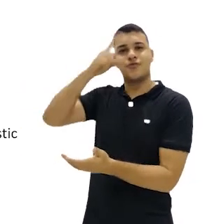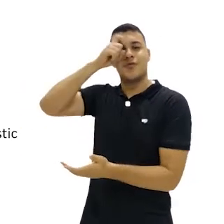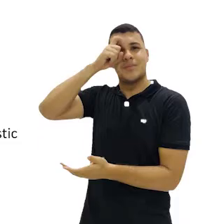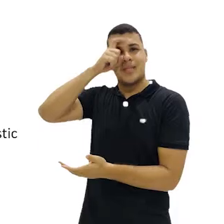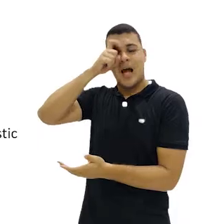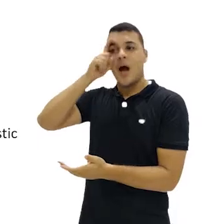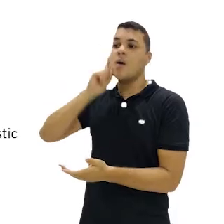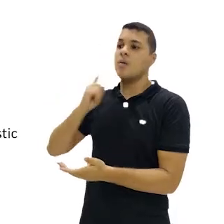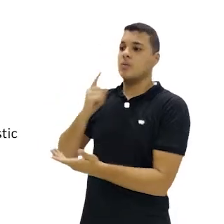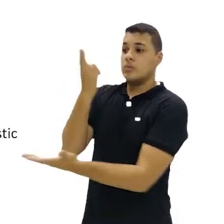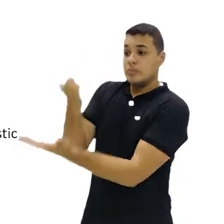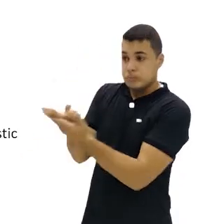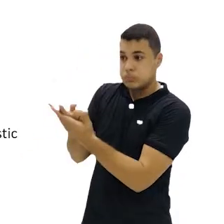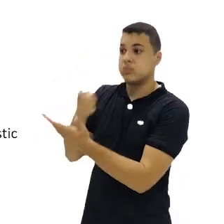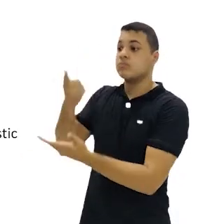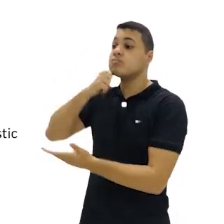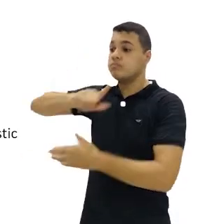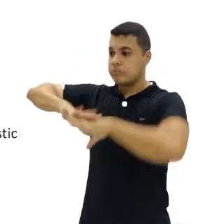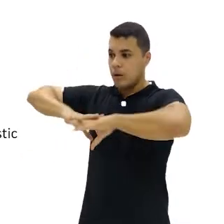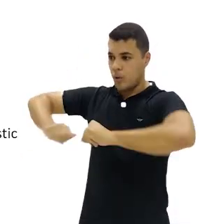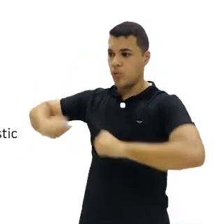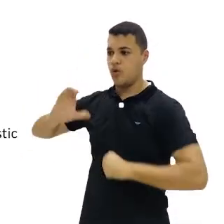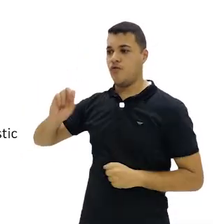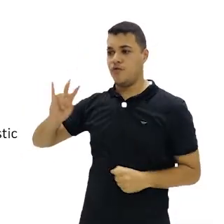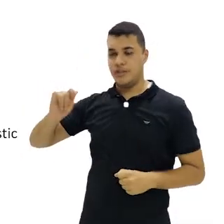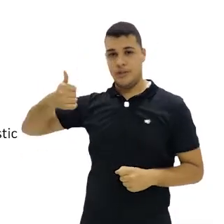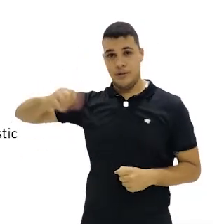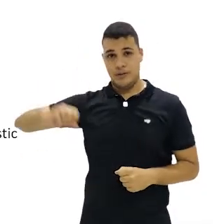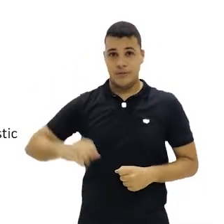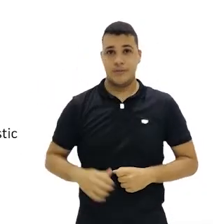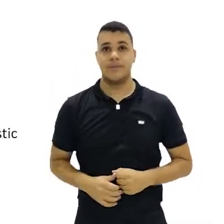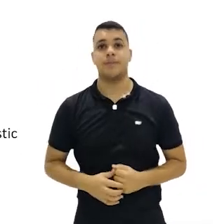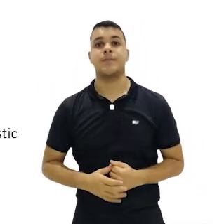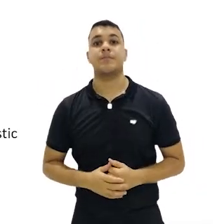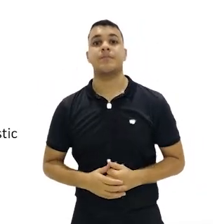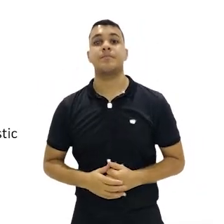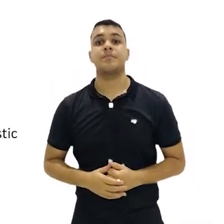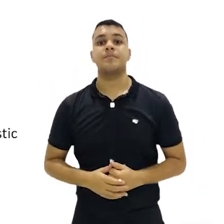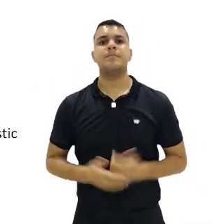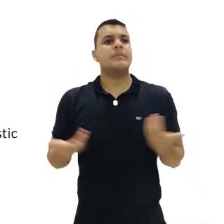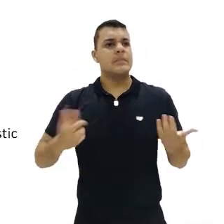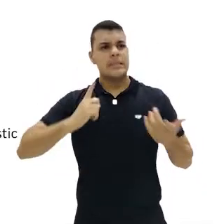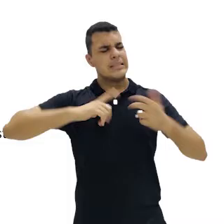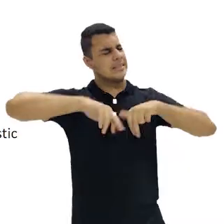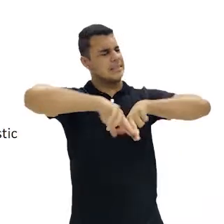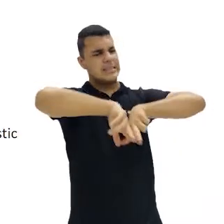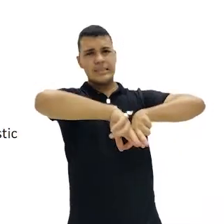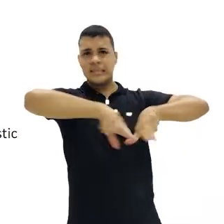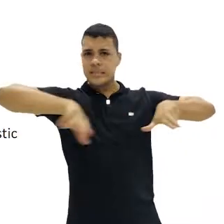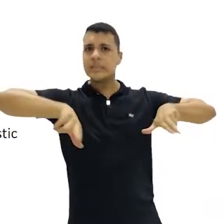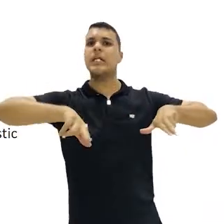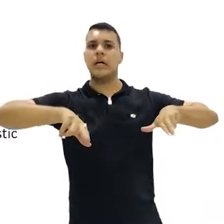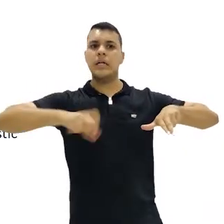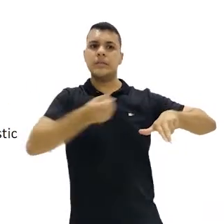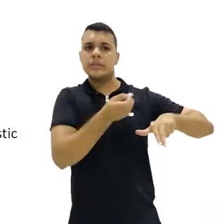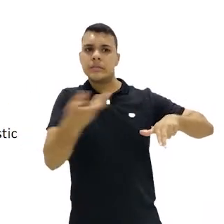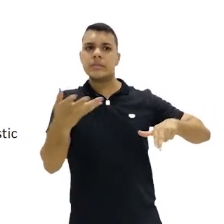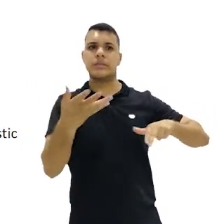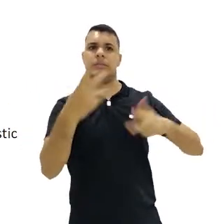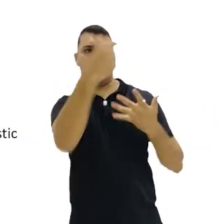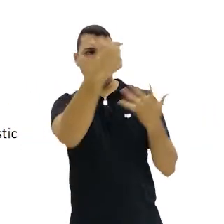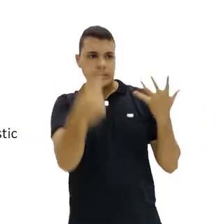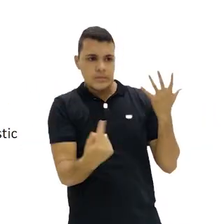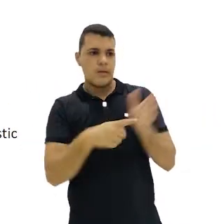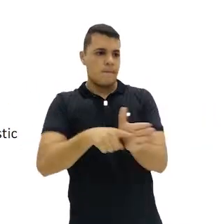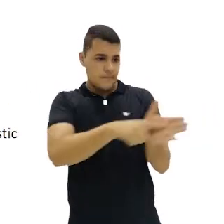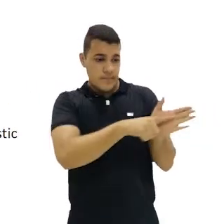Tá? Então, vários fatores foram investigados e eu selecionei, para ilustrar a situação de um estudo de